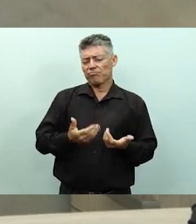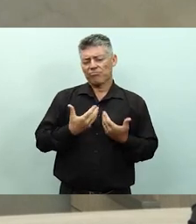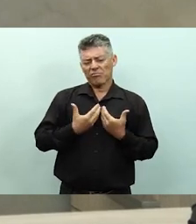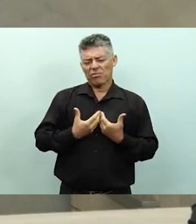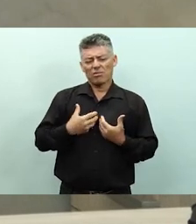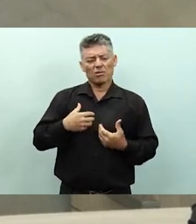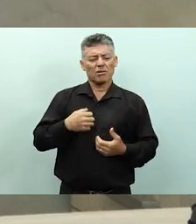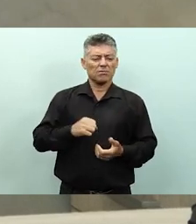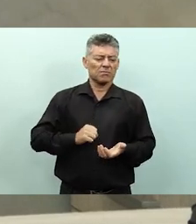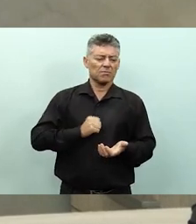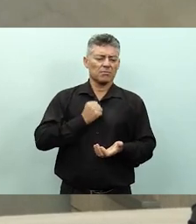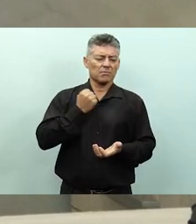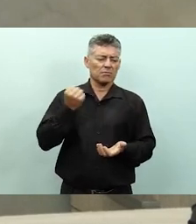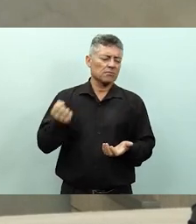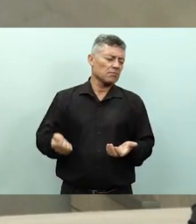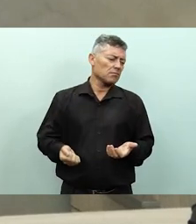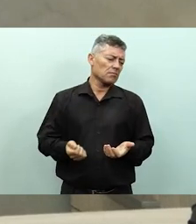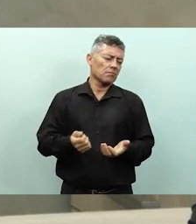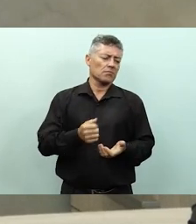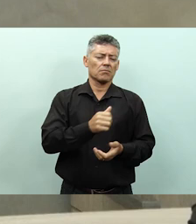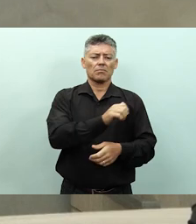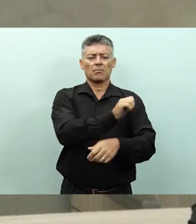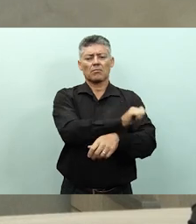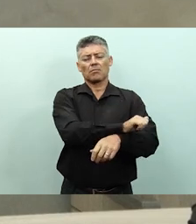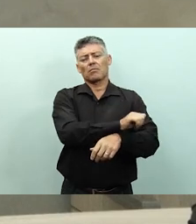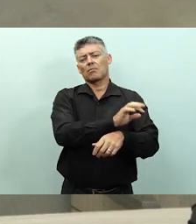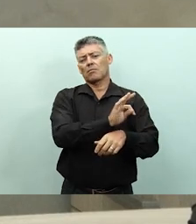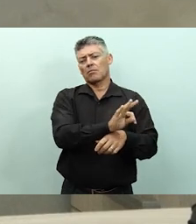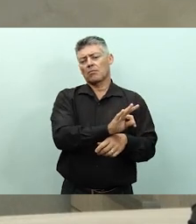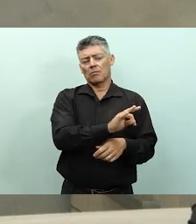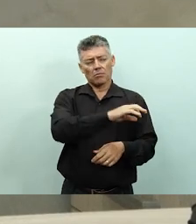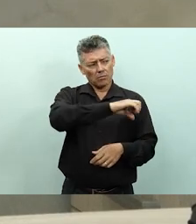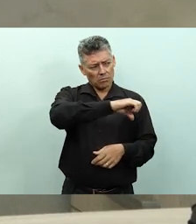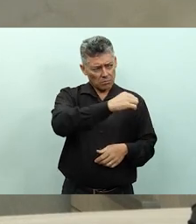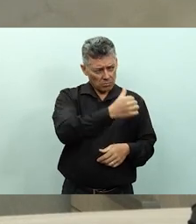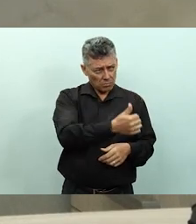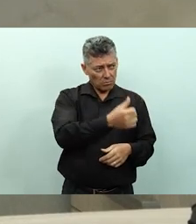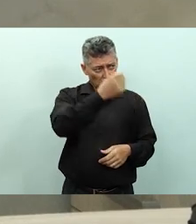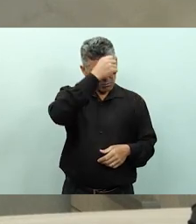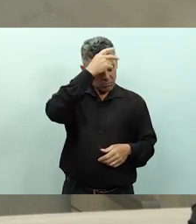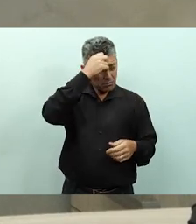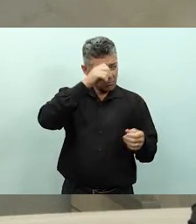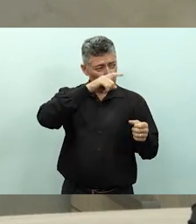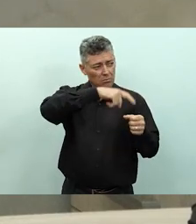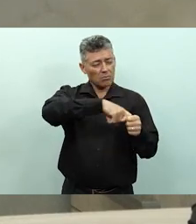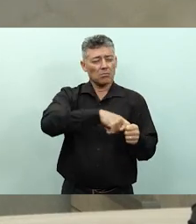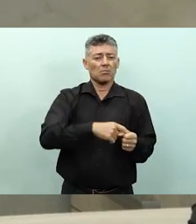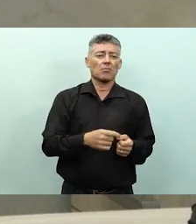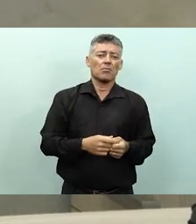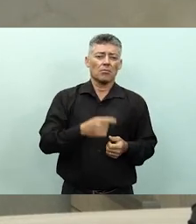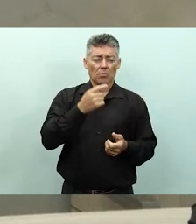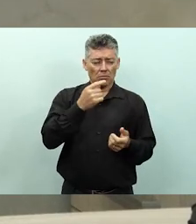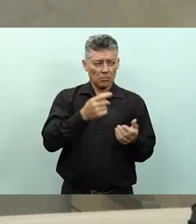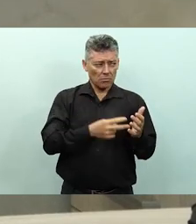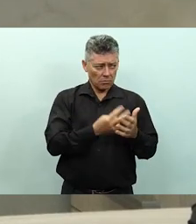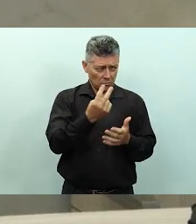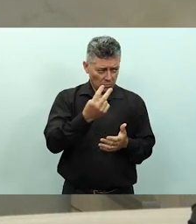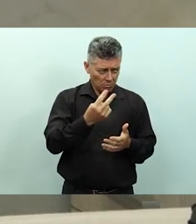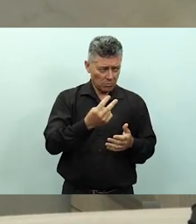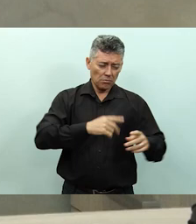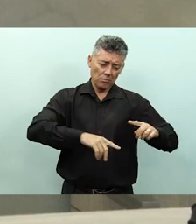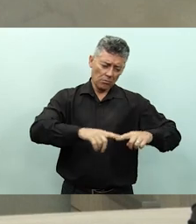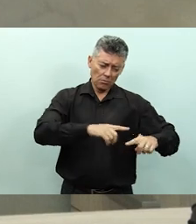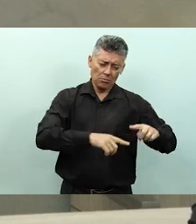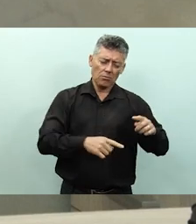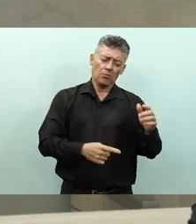insatisfeito com o candidato que ela tinha ajudado a eleger, Aldo Tinoco. Então, em 96, ela se elege prefeita. Foi uma eleição de segundo turno. A